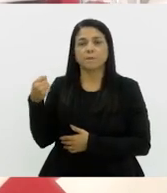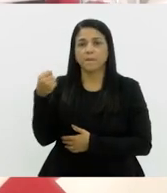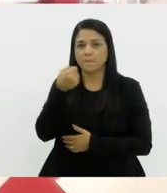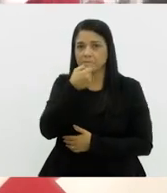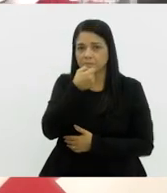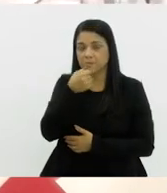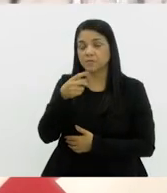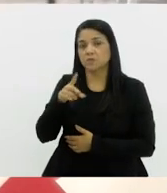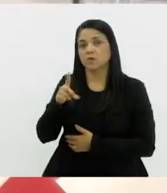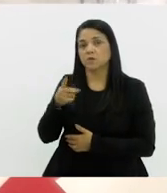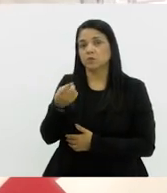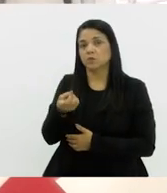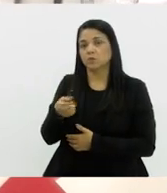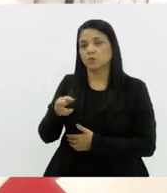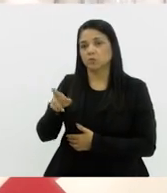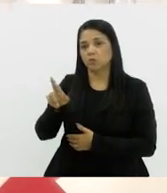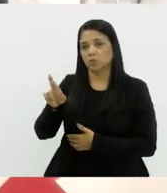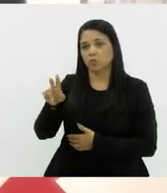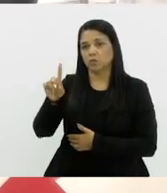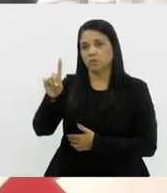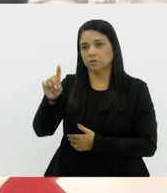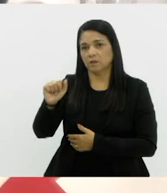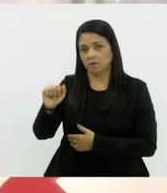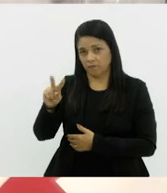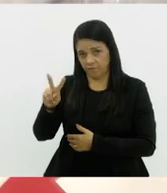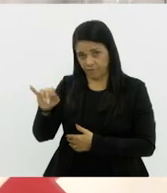Desculpe, cadê aqui?